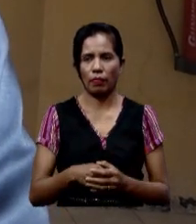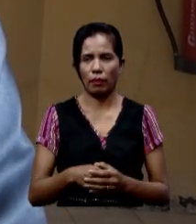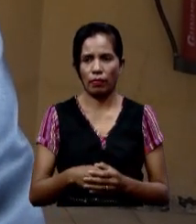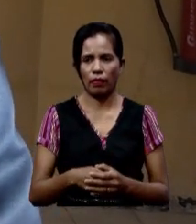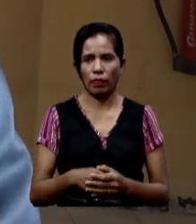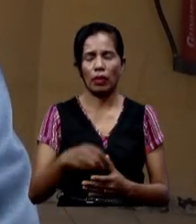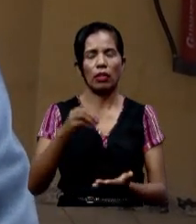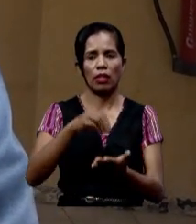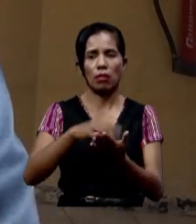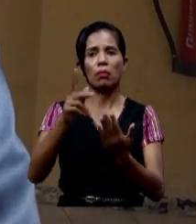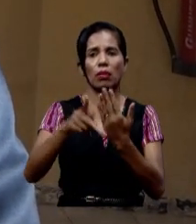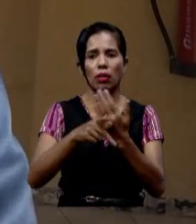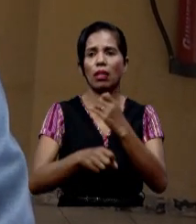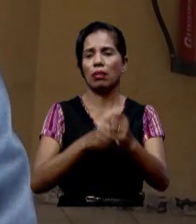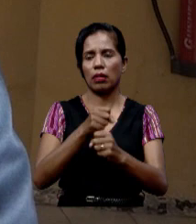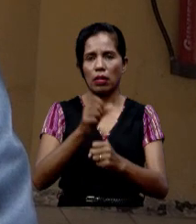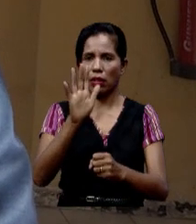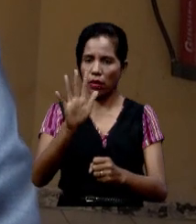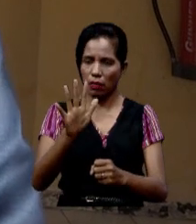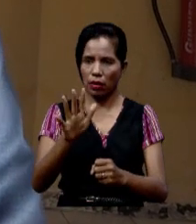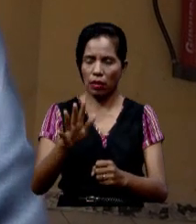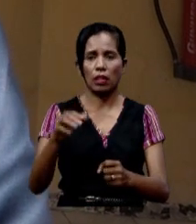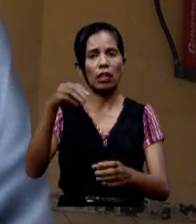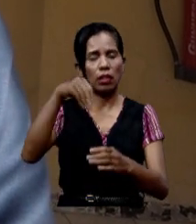5 anos, incluímos internet.